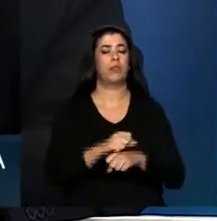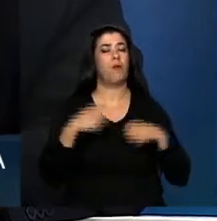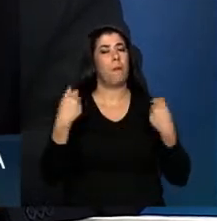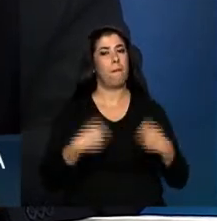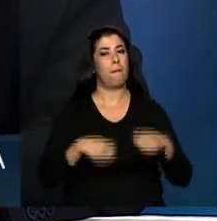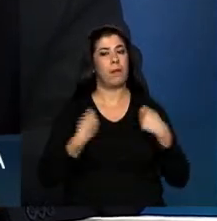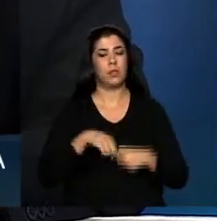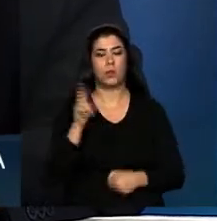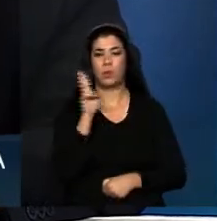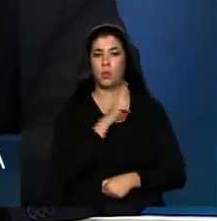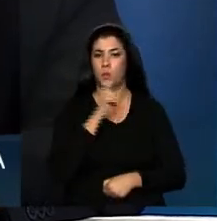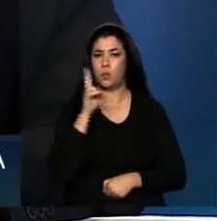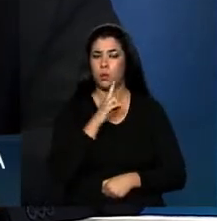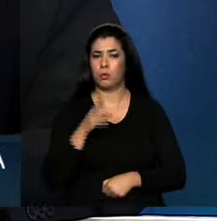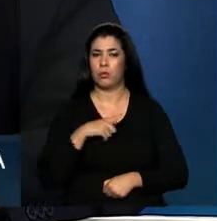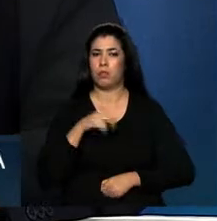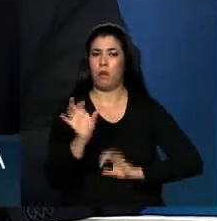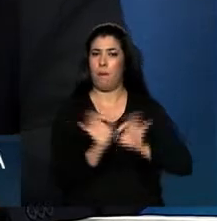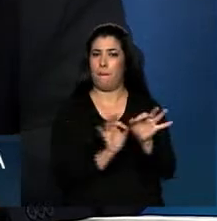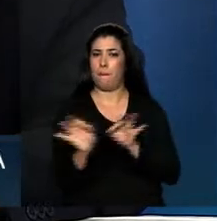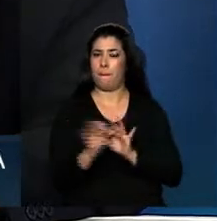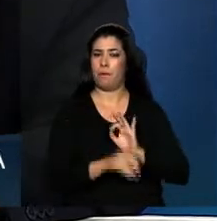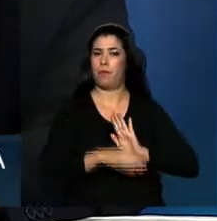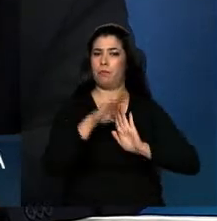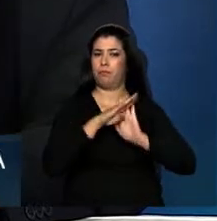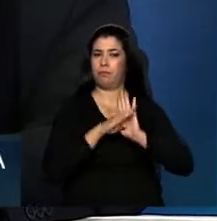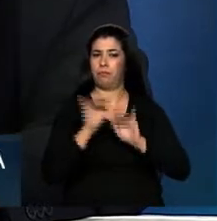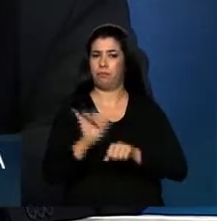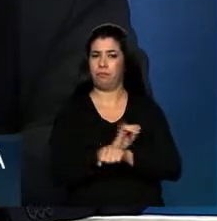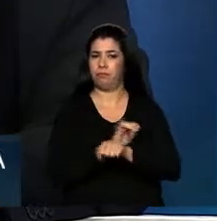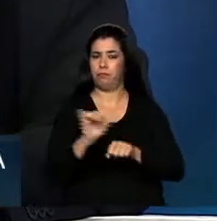de assentamento dessas famílias. E